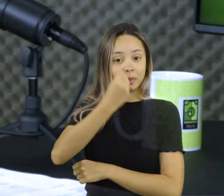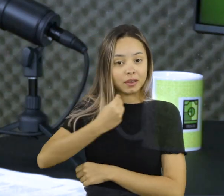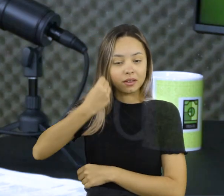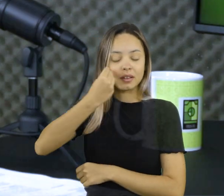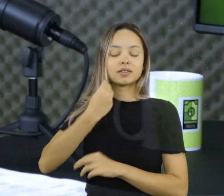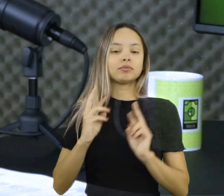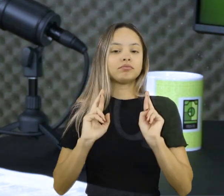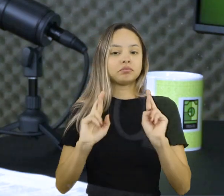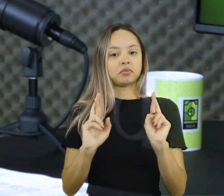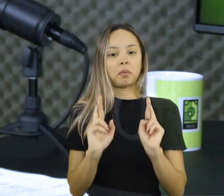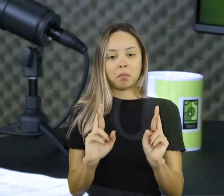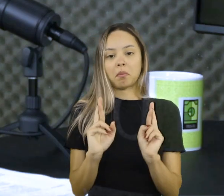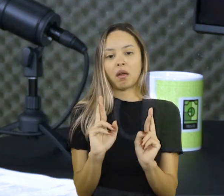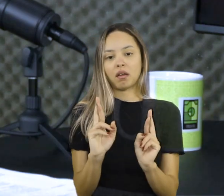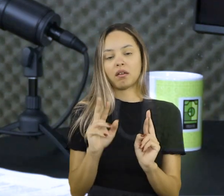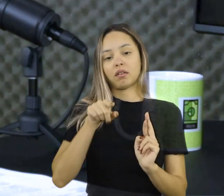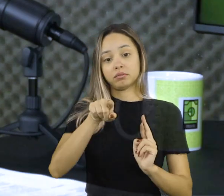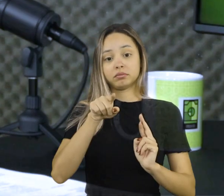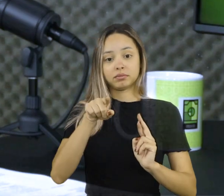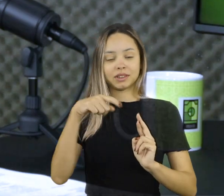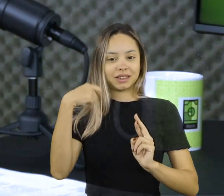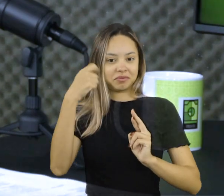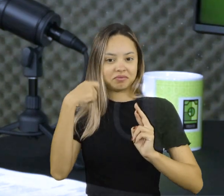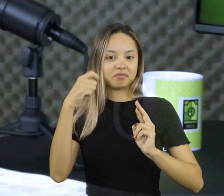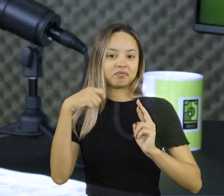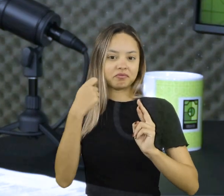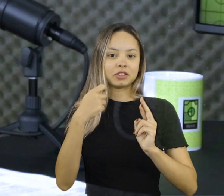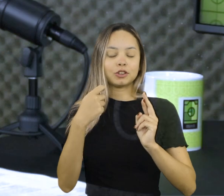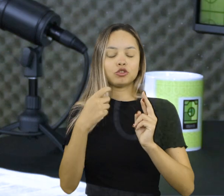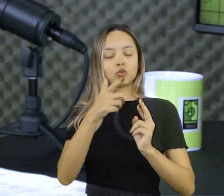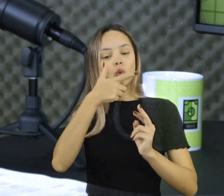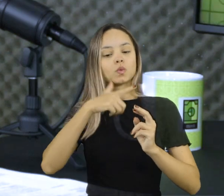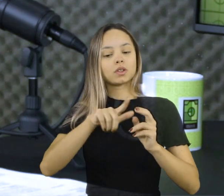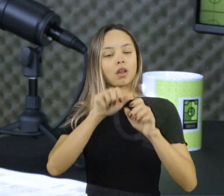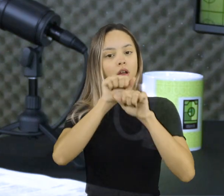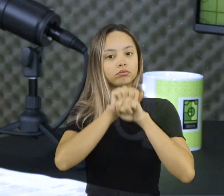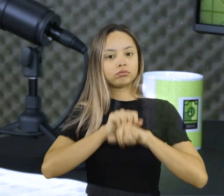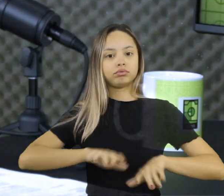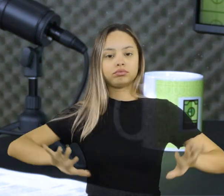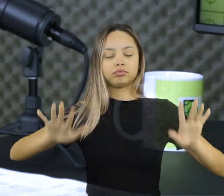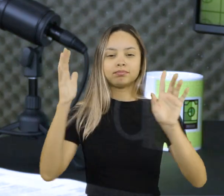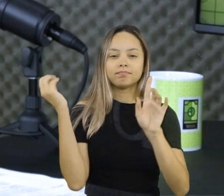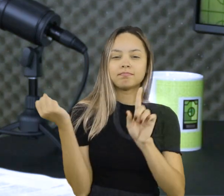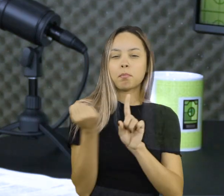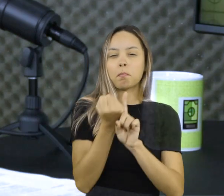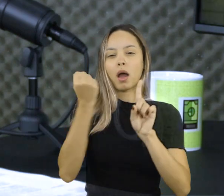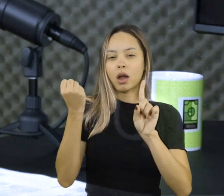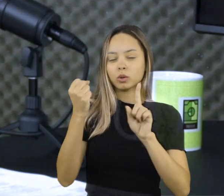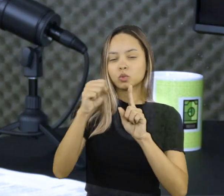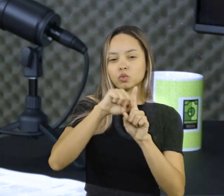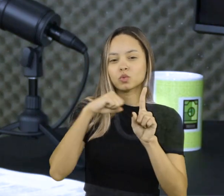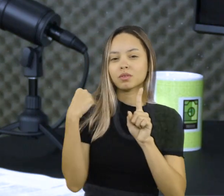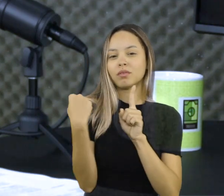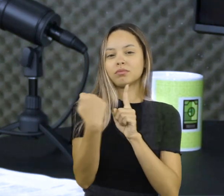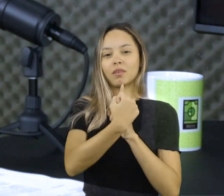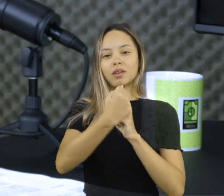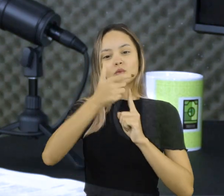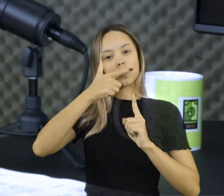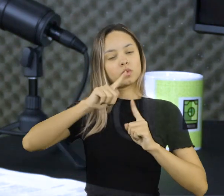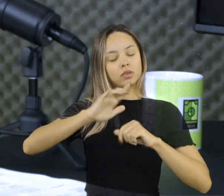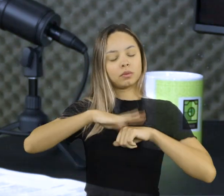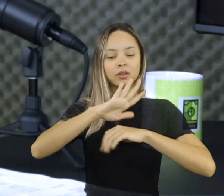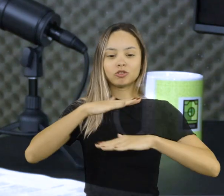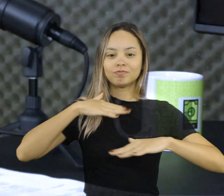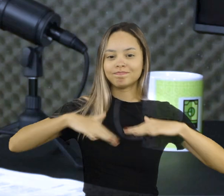que esse programa possa impactar, possa informar, possa fazer com que a sociedade seja mais atuante